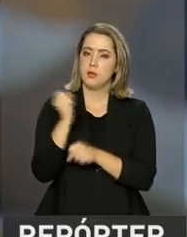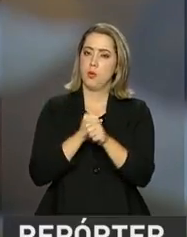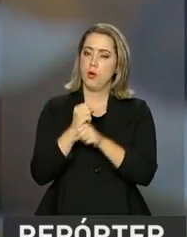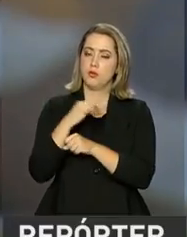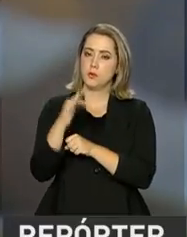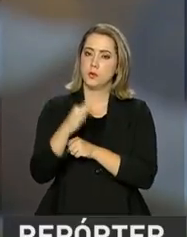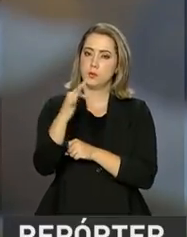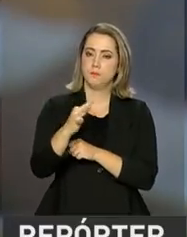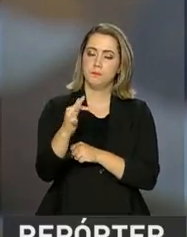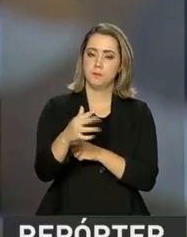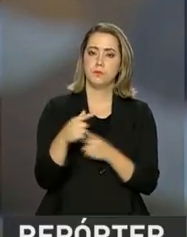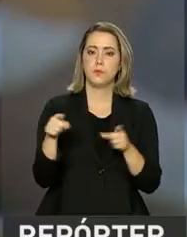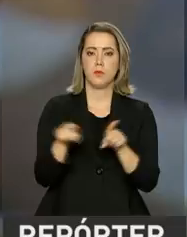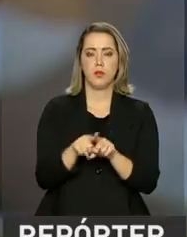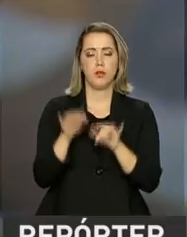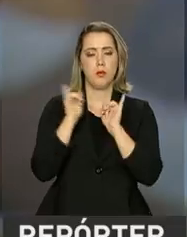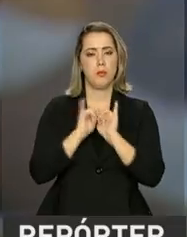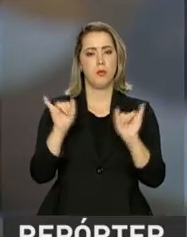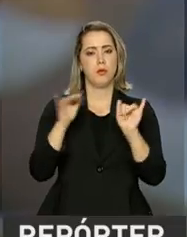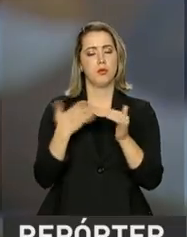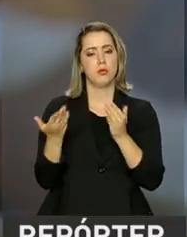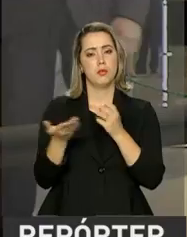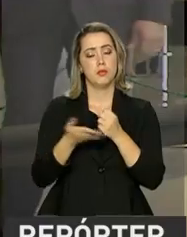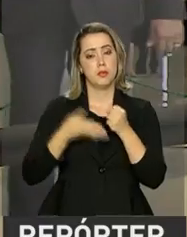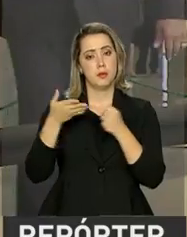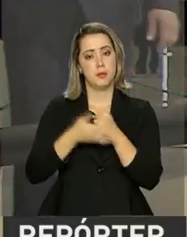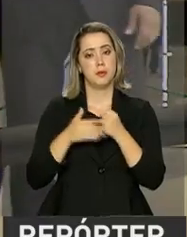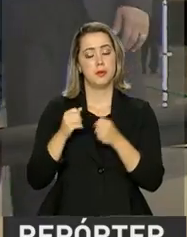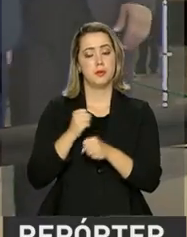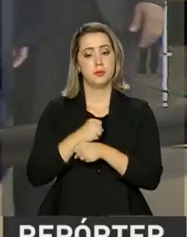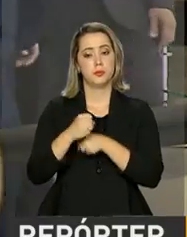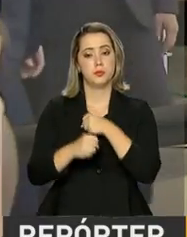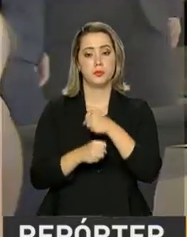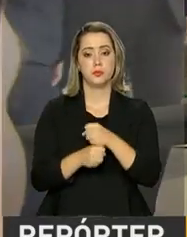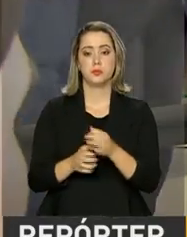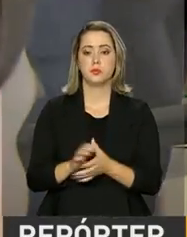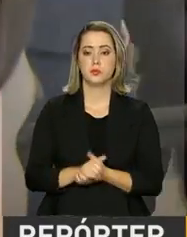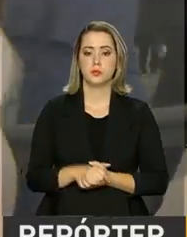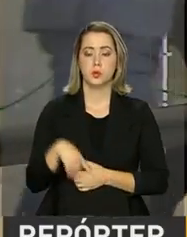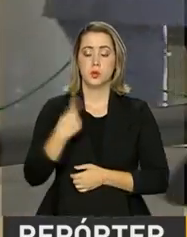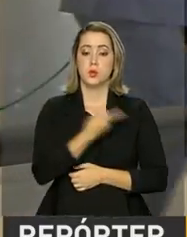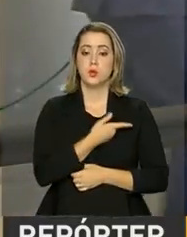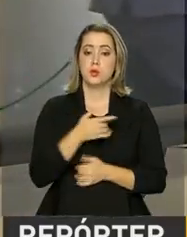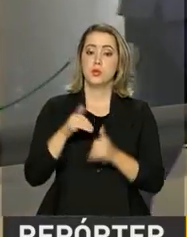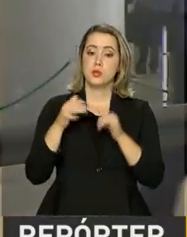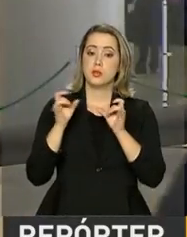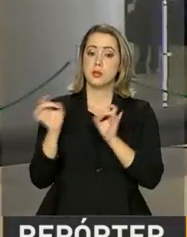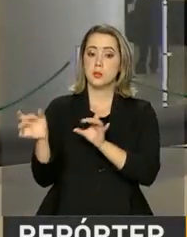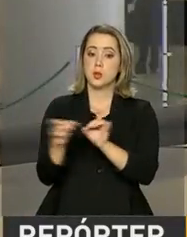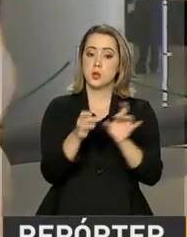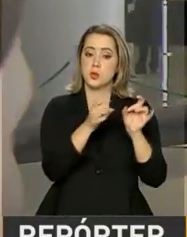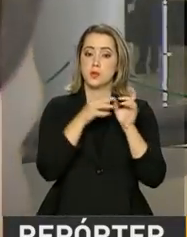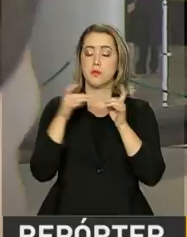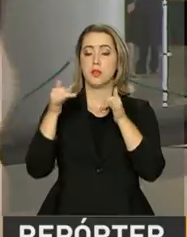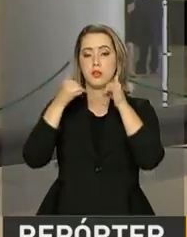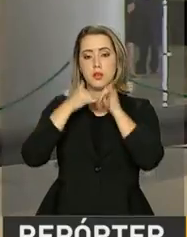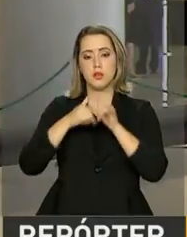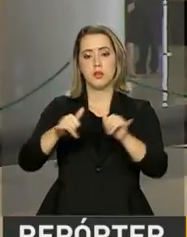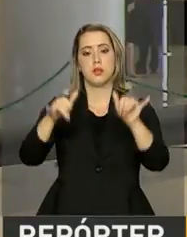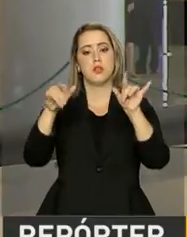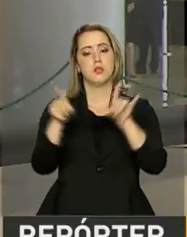e foram lançadas as bases para os próximos anos nós temos leilão de transmissão no segundo semestre nós temos o leilão as distribuidoras da